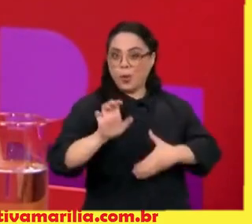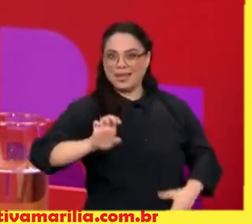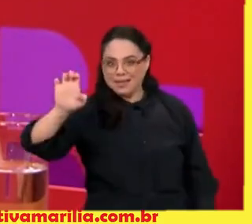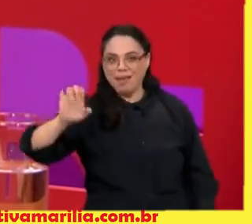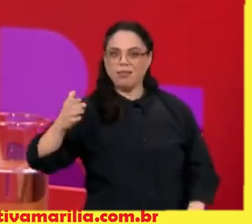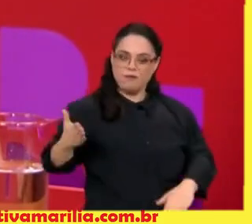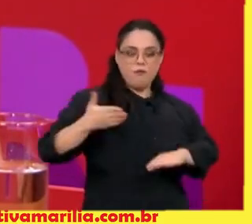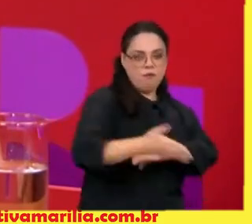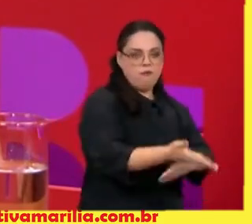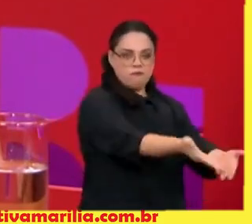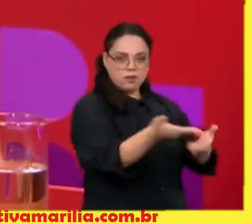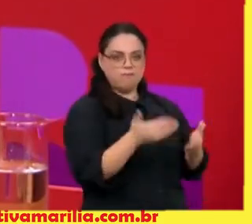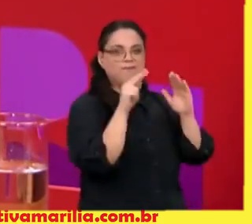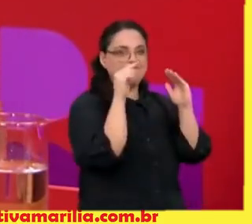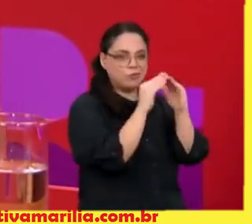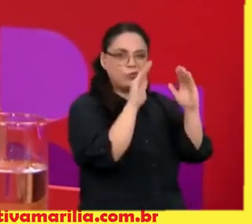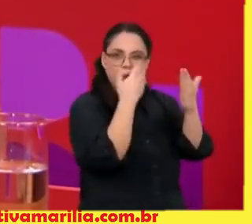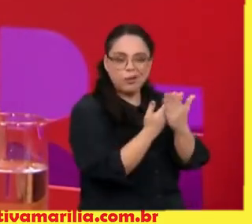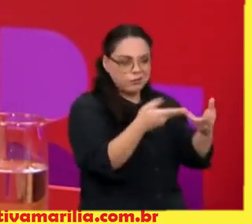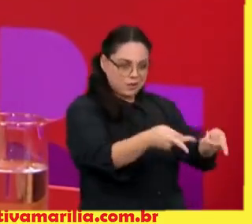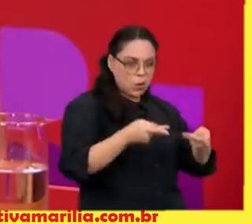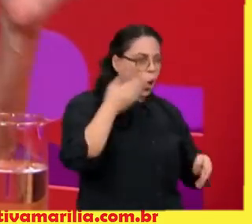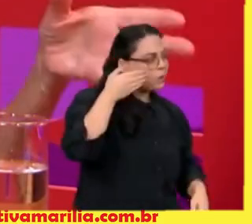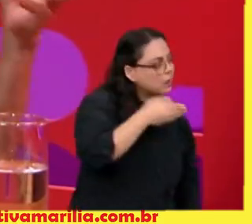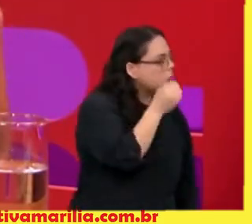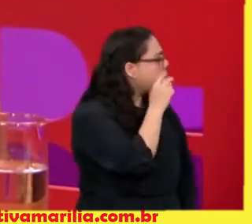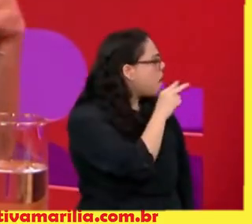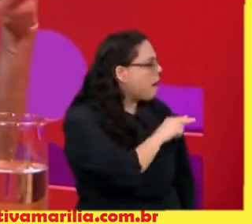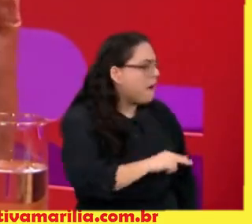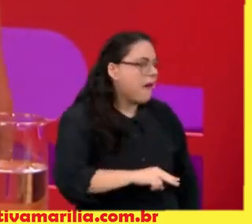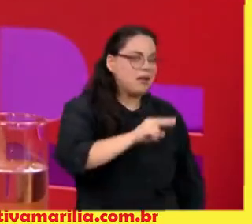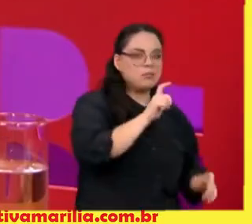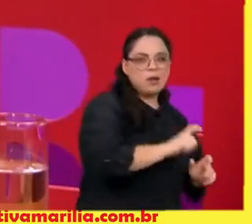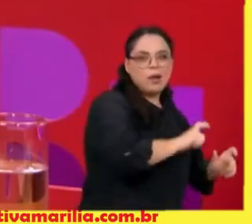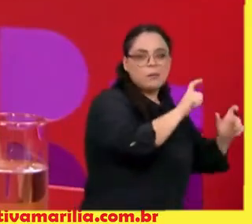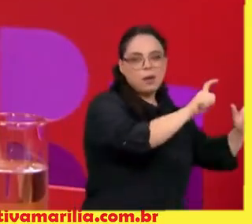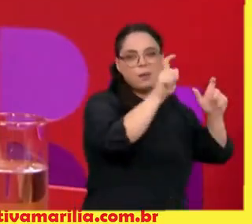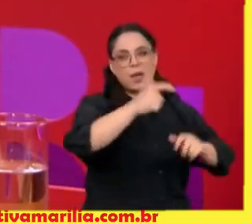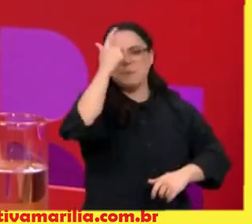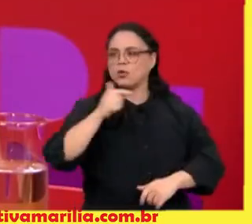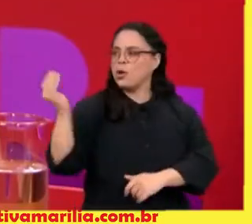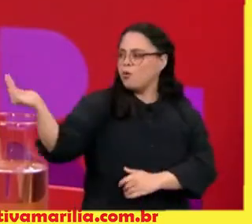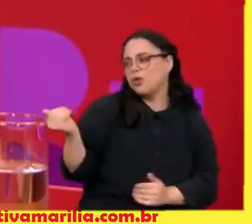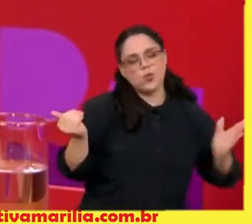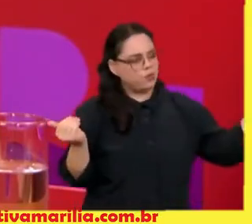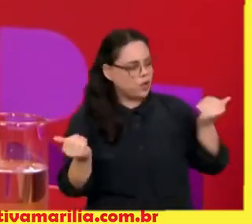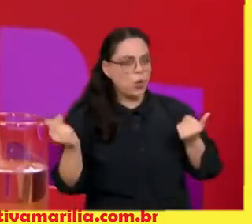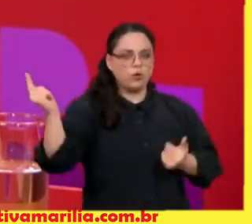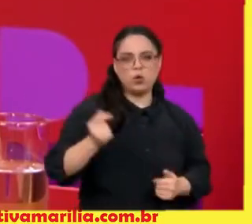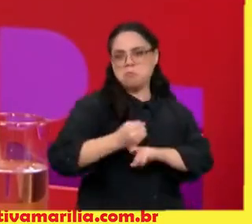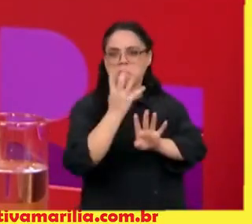eu fui também, encantada. E aí, cada um desse grupo, eles convidaram pessoas. Então,